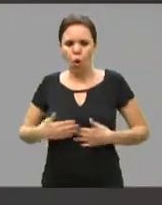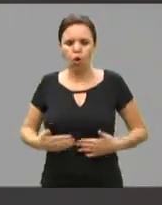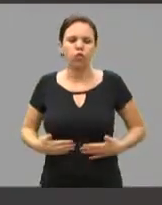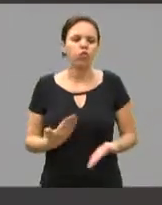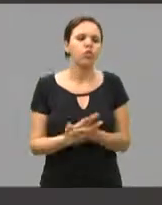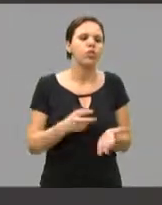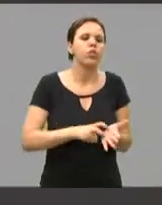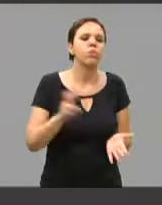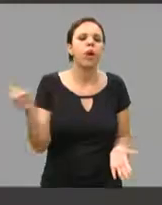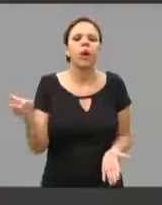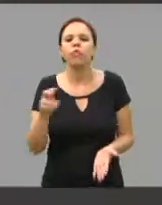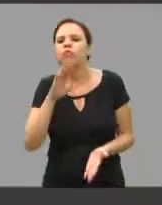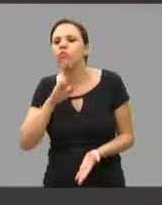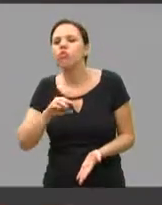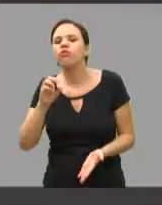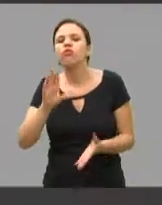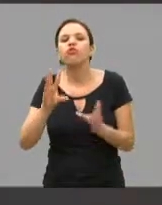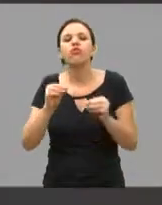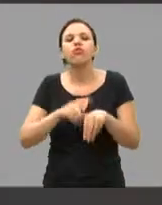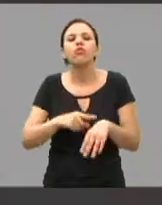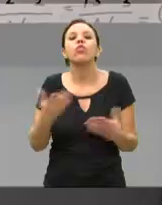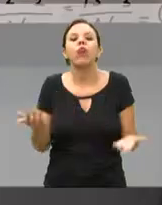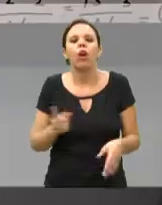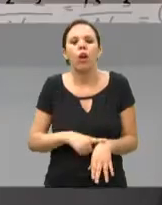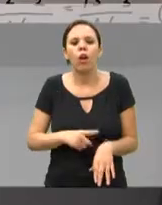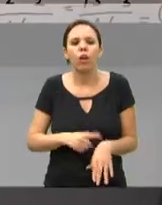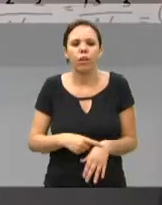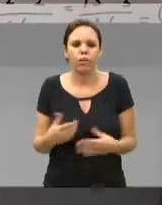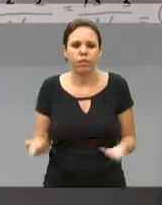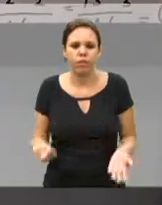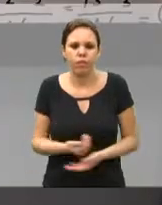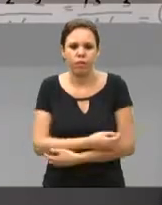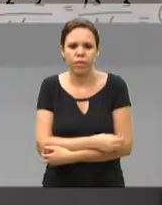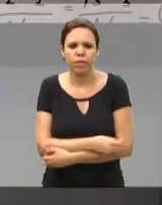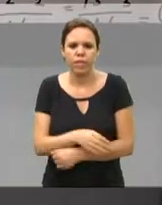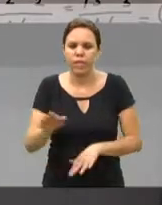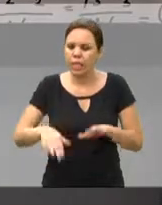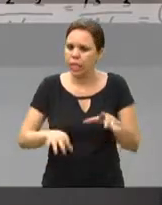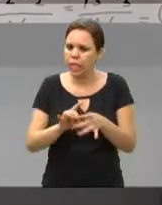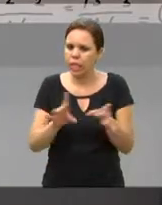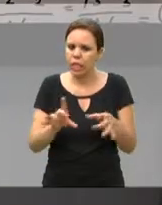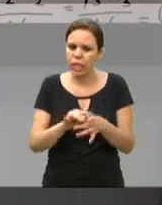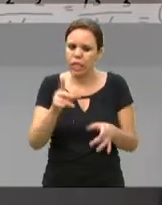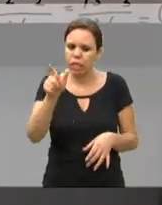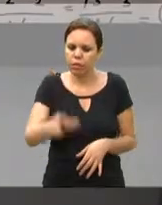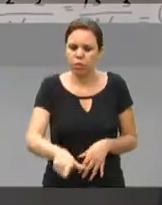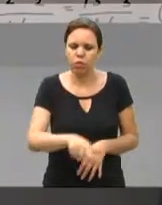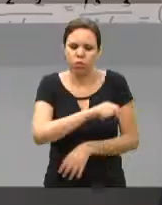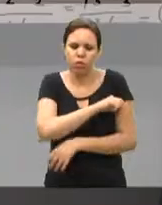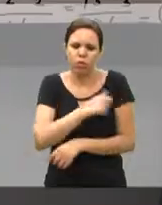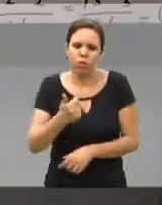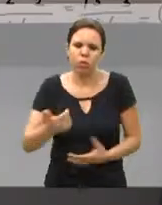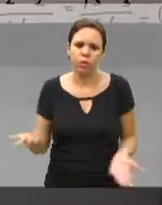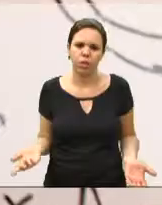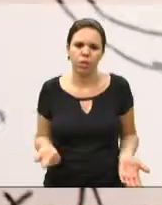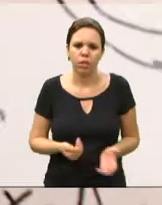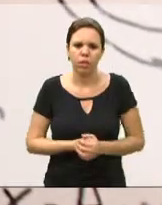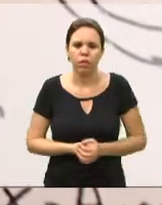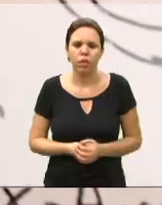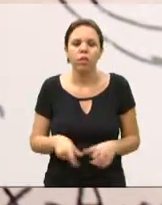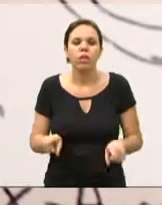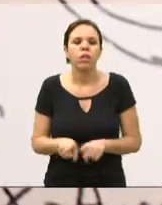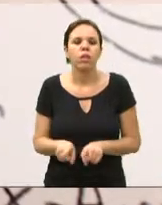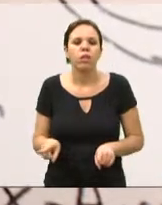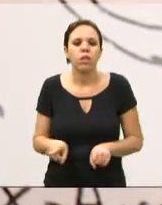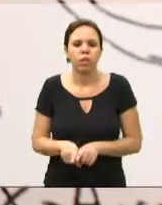de manhã, de tarde, de noite? Que horas tem que estudar? Depende da disponibilidade do aluno, primeiramente, e